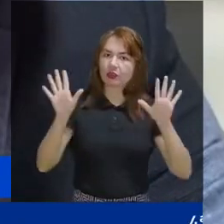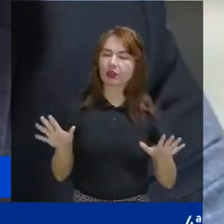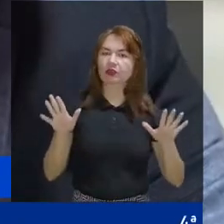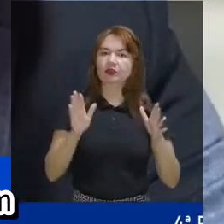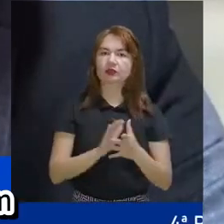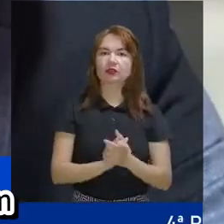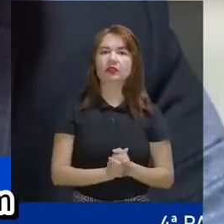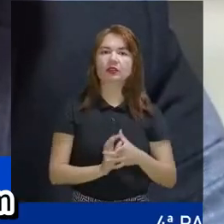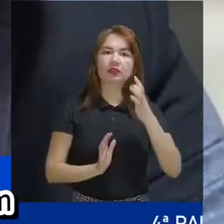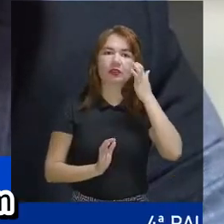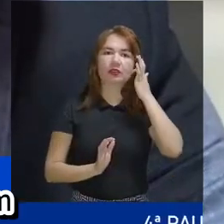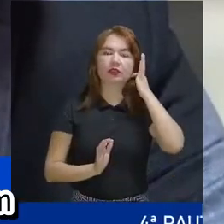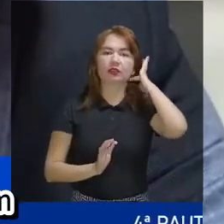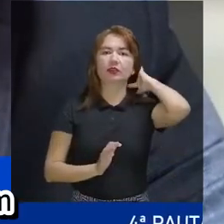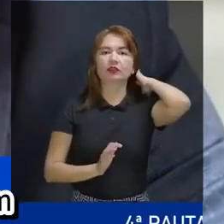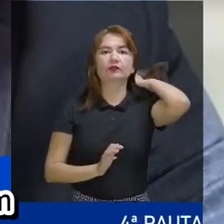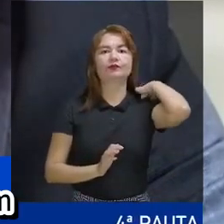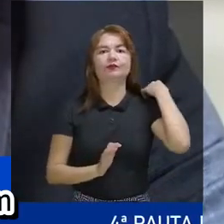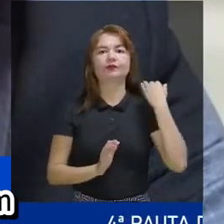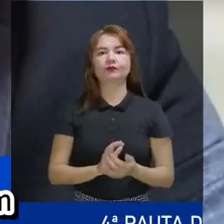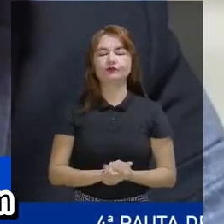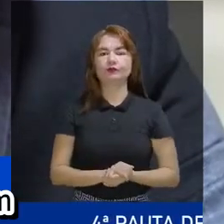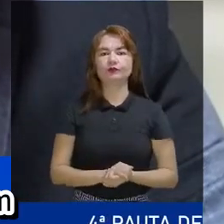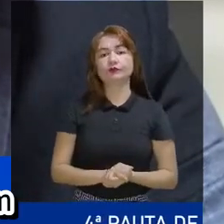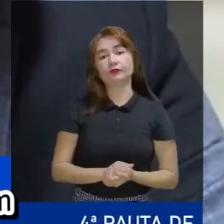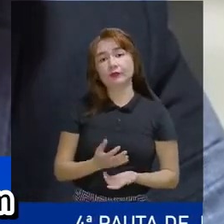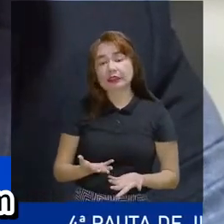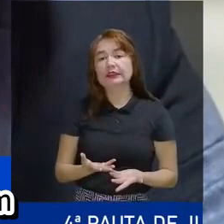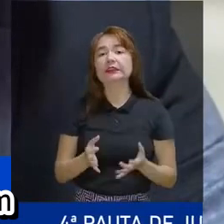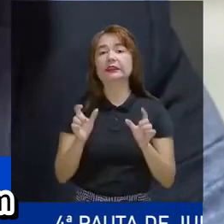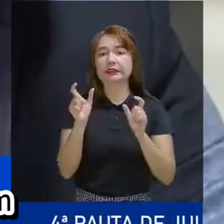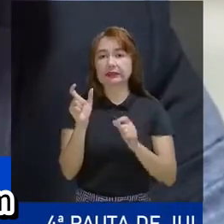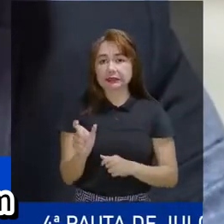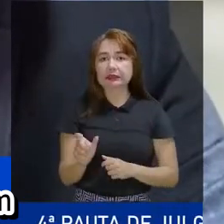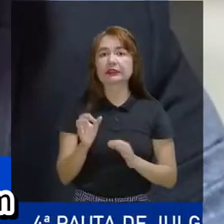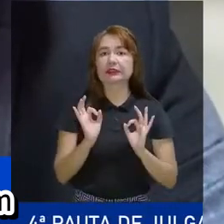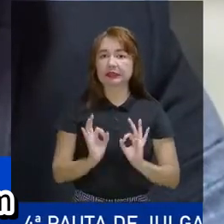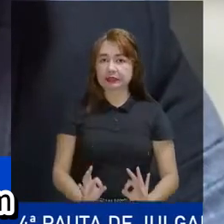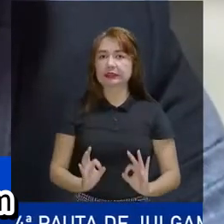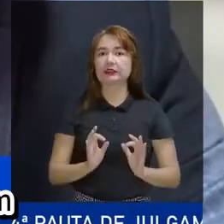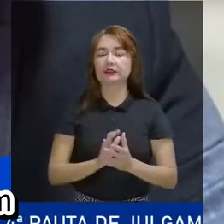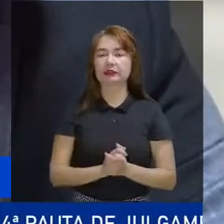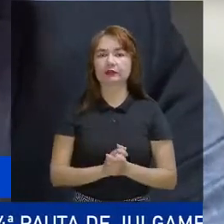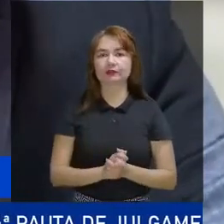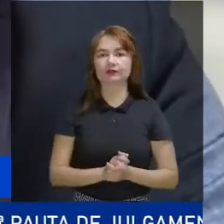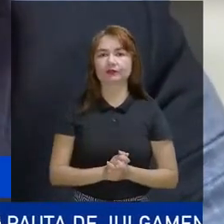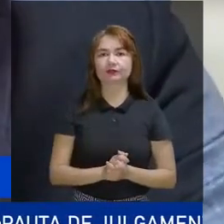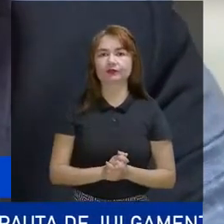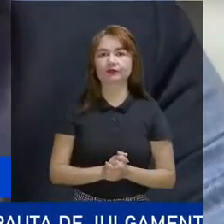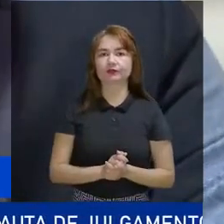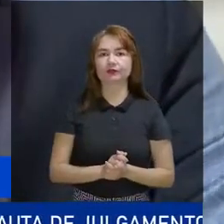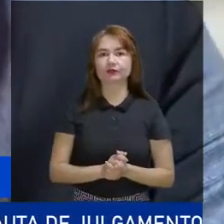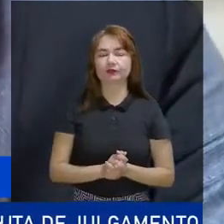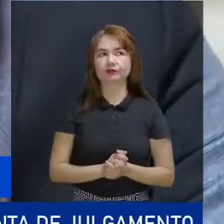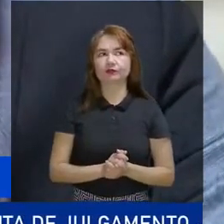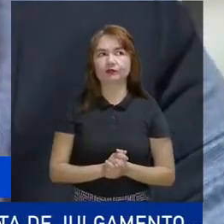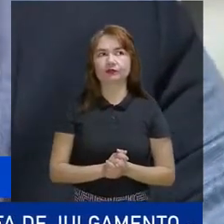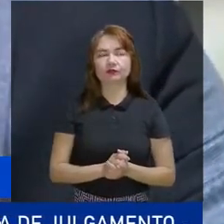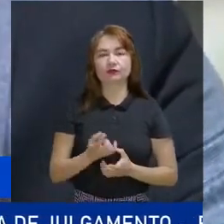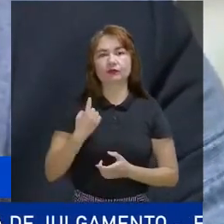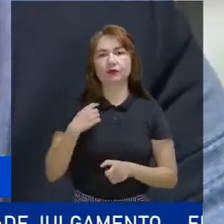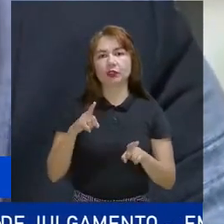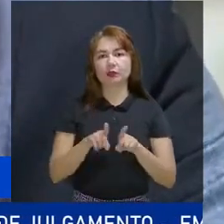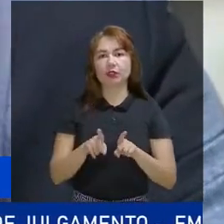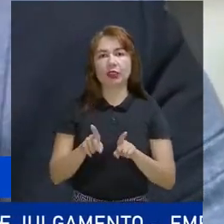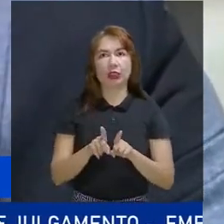relator. Naturalmente, se a parte está insatisfeita com a decisão, deve buscar via recursal própria. Também não vislumbrei